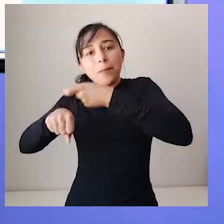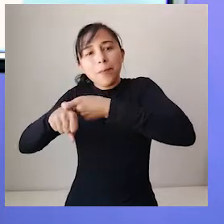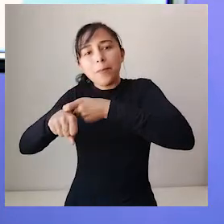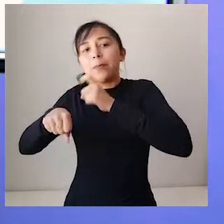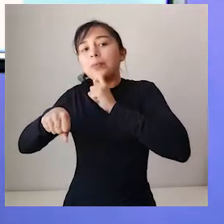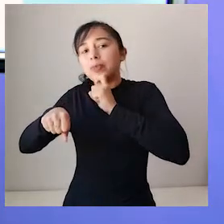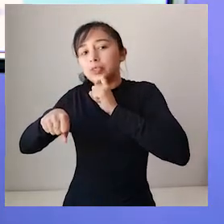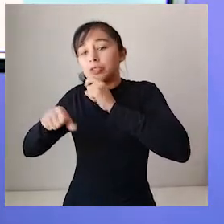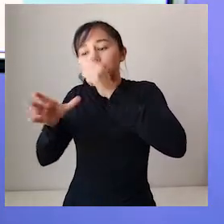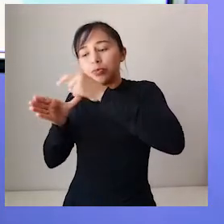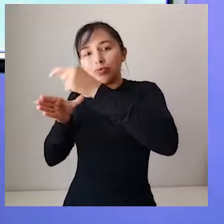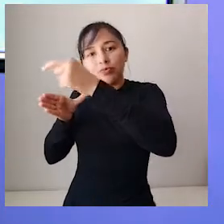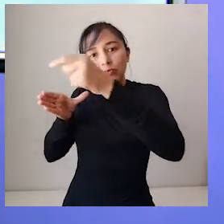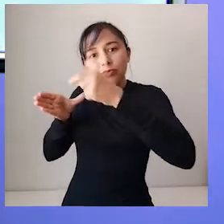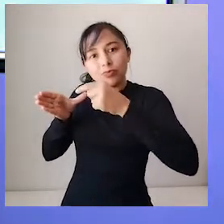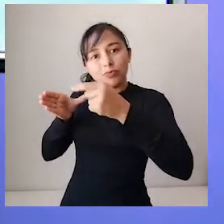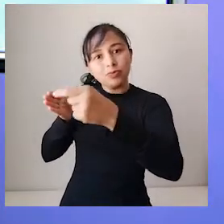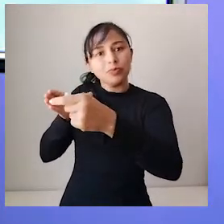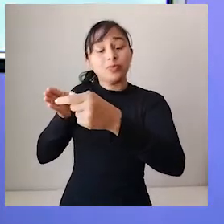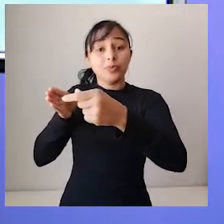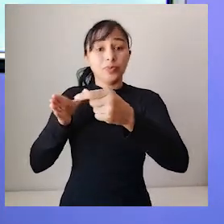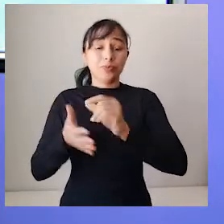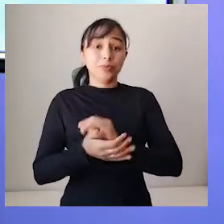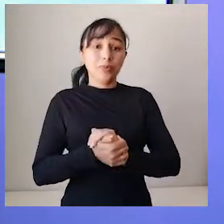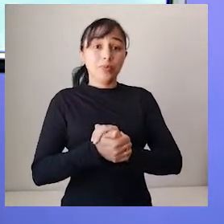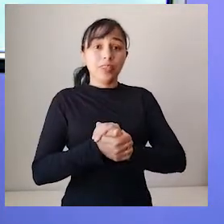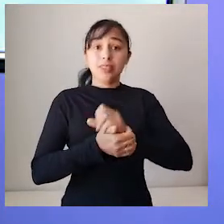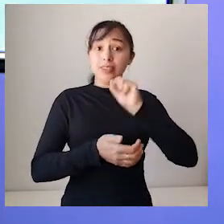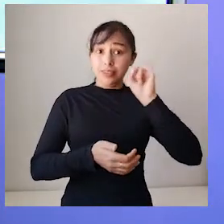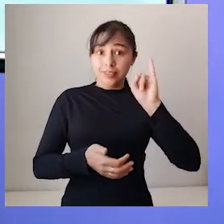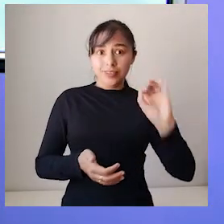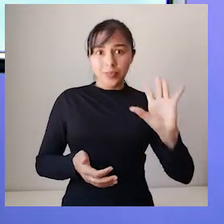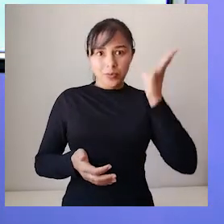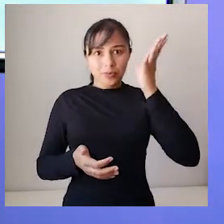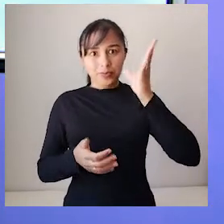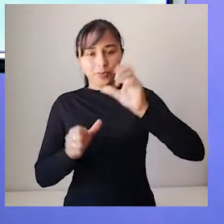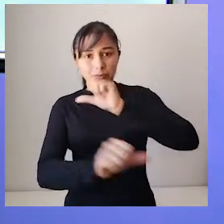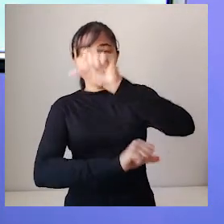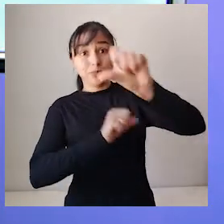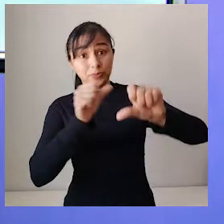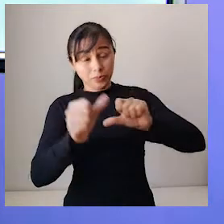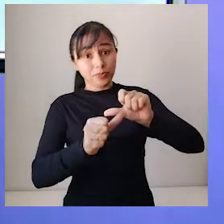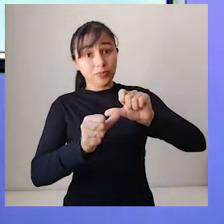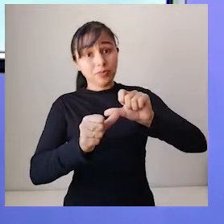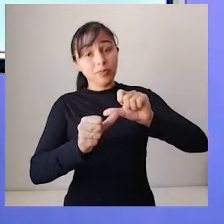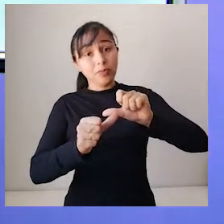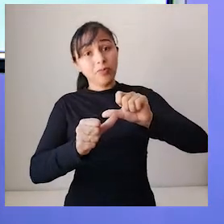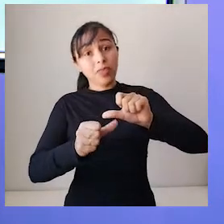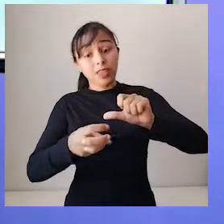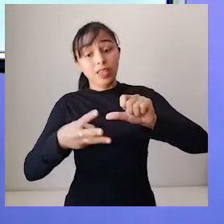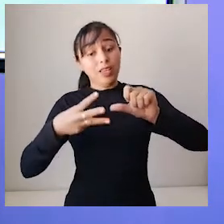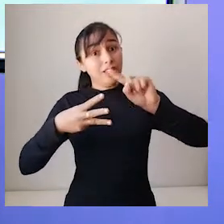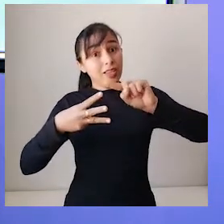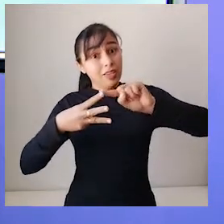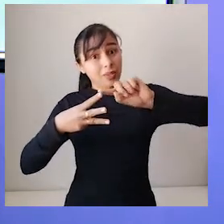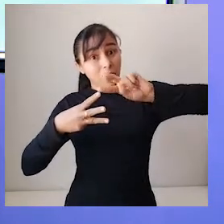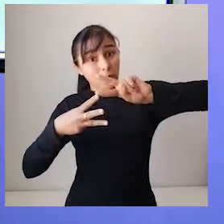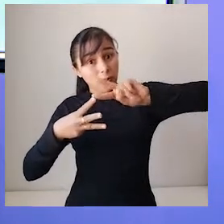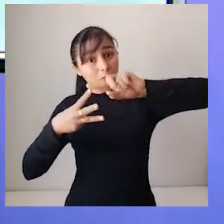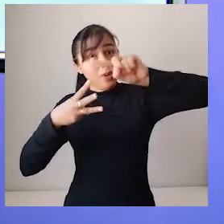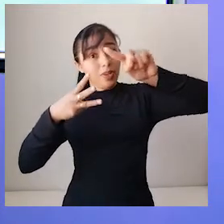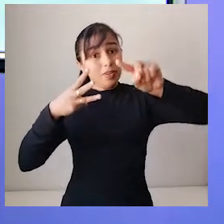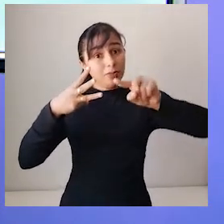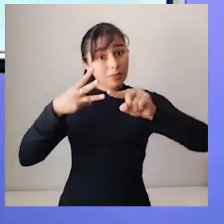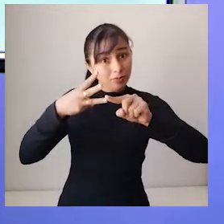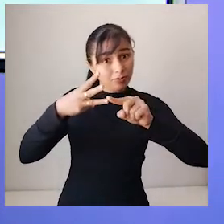de gelo. Se acontecer uma transformação do estado sólido